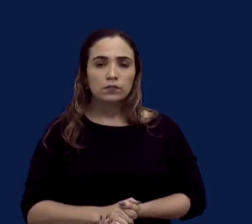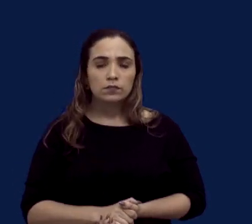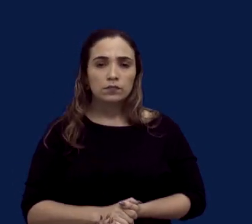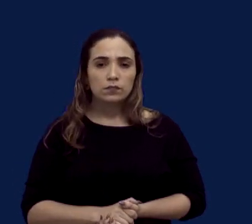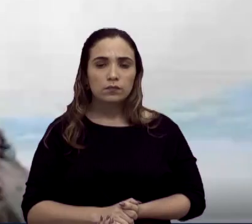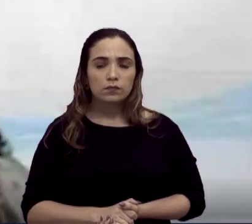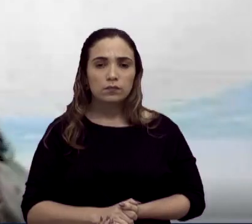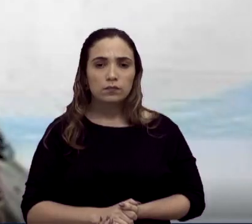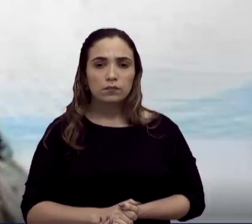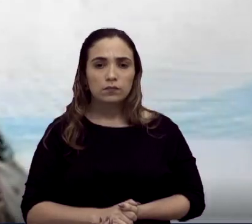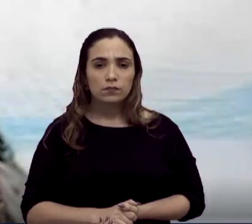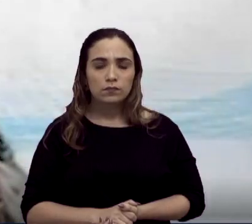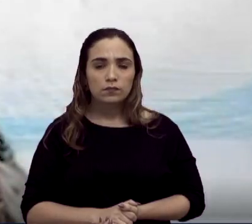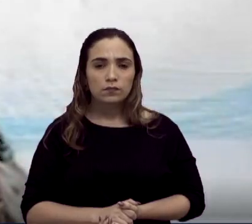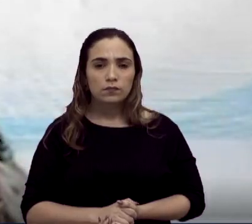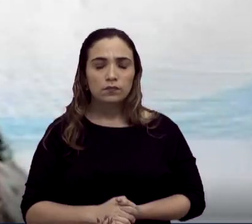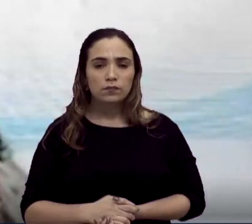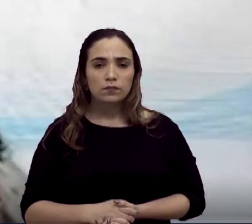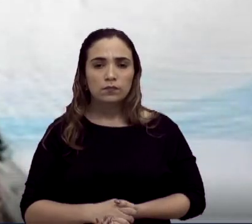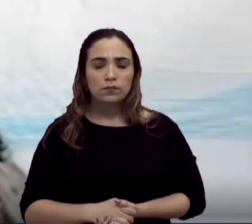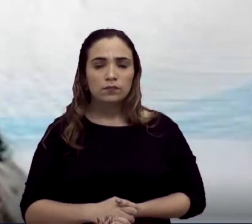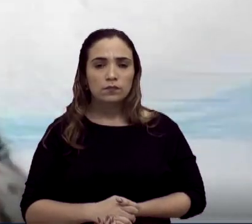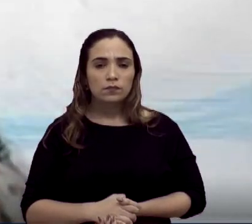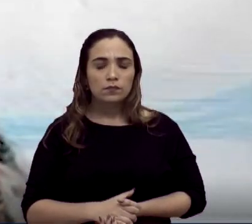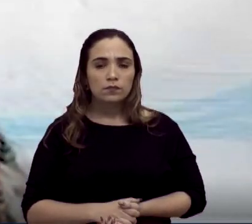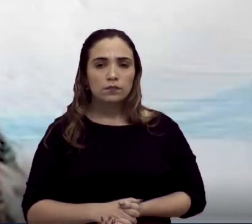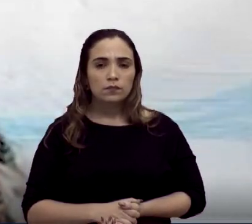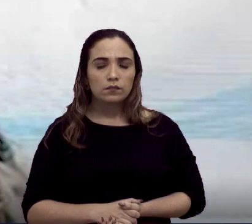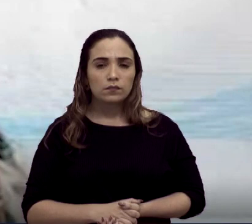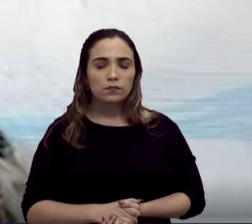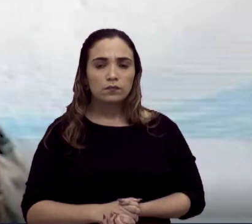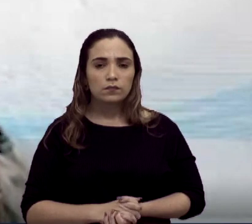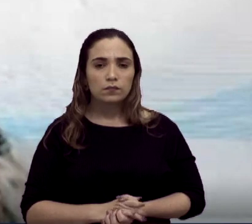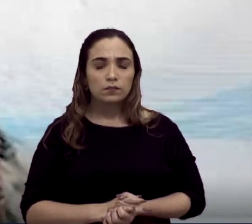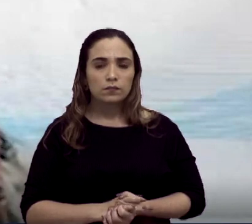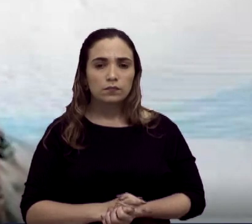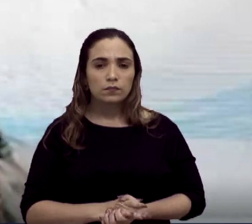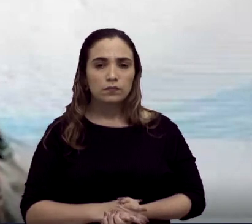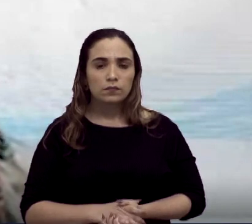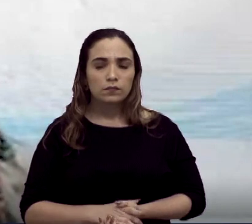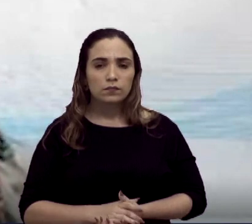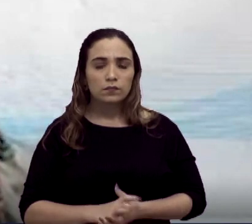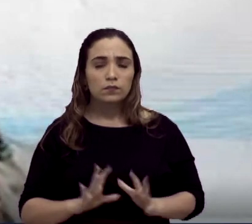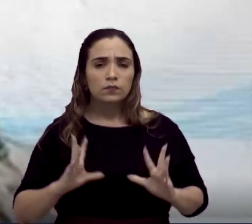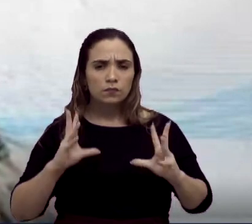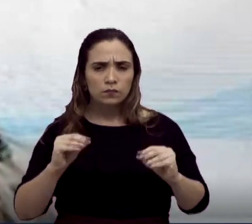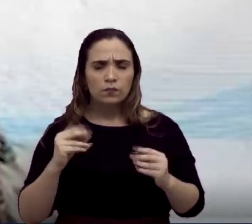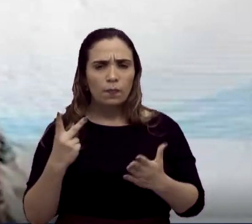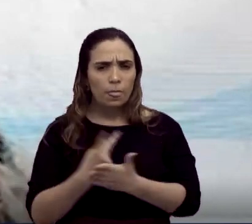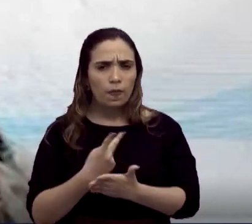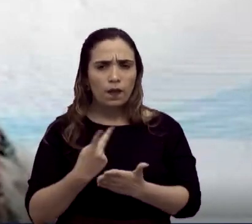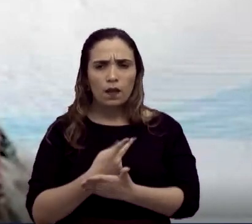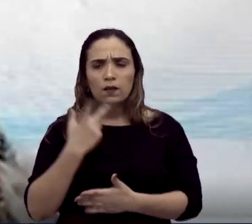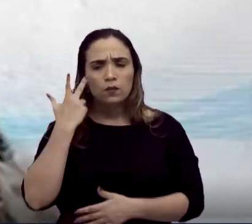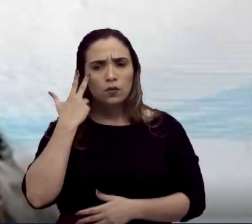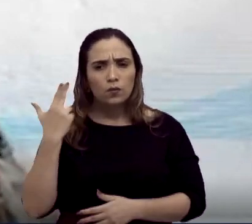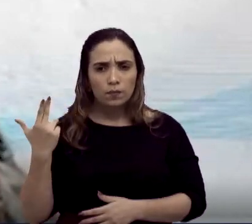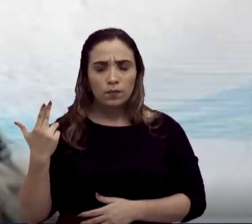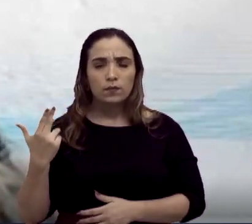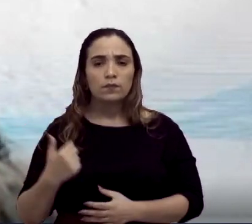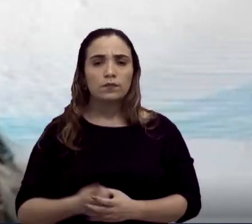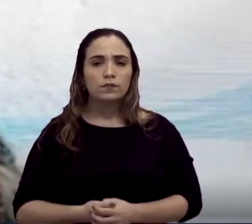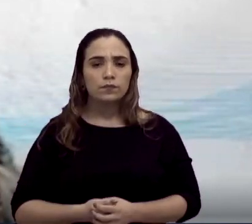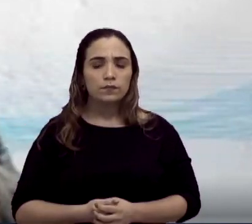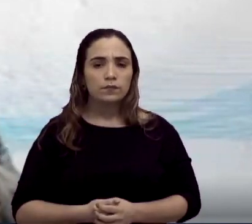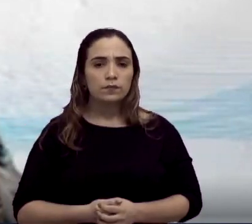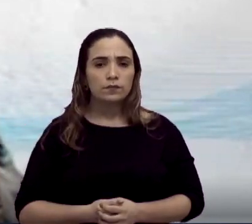Outra coisa bem importante para a gestão hoje todo mundo erra, pessoal, não adianta. E outra coisa, só